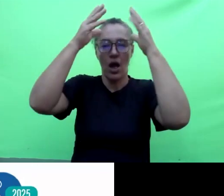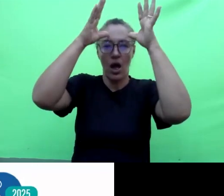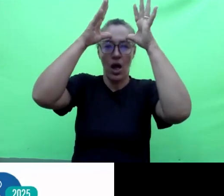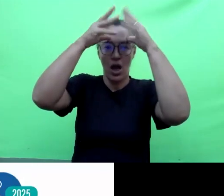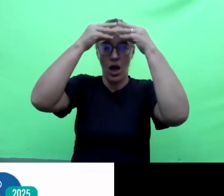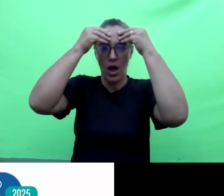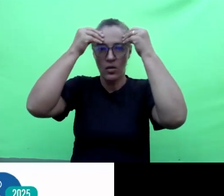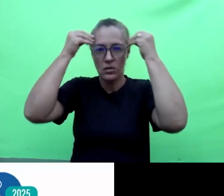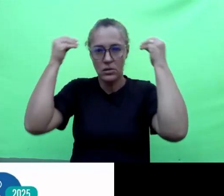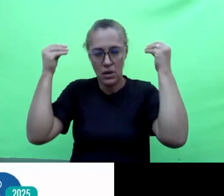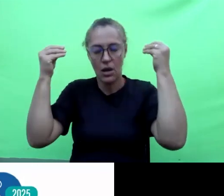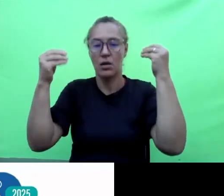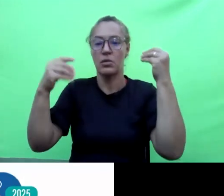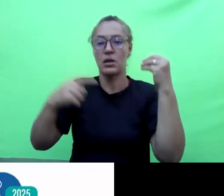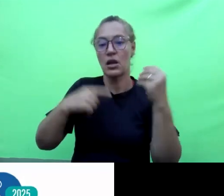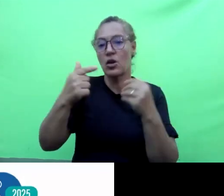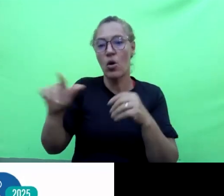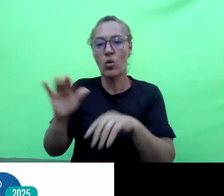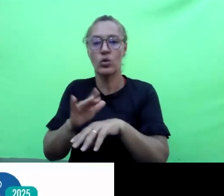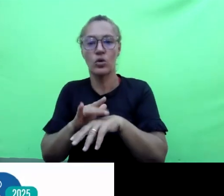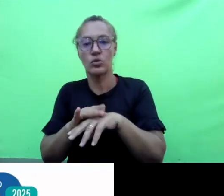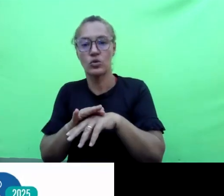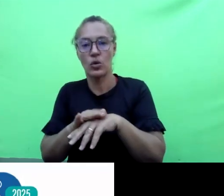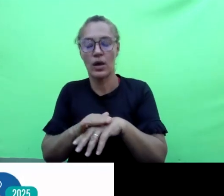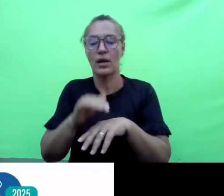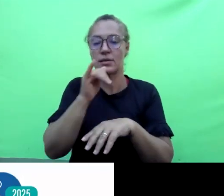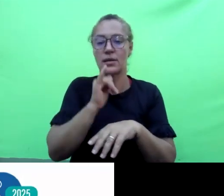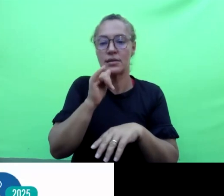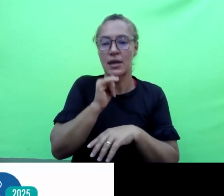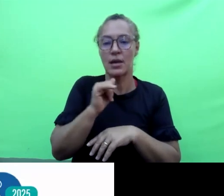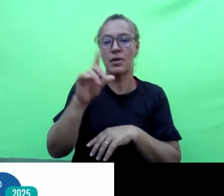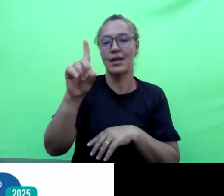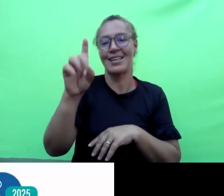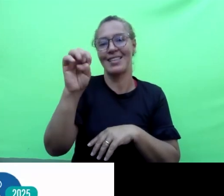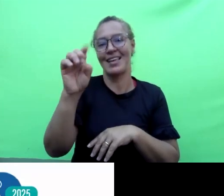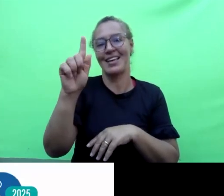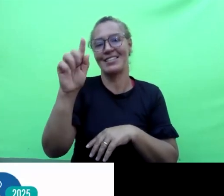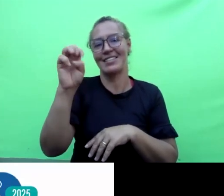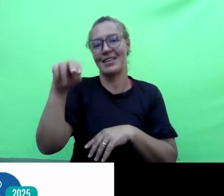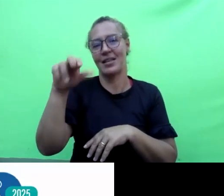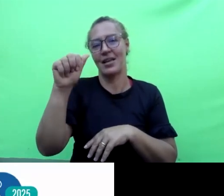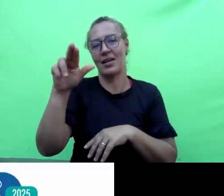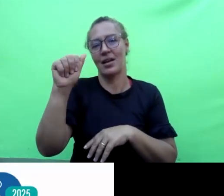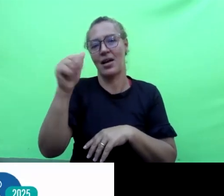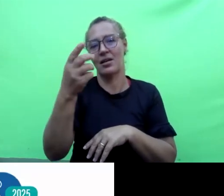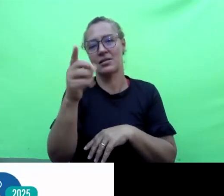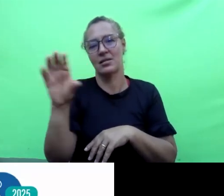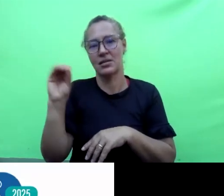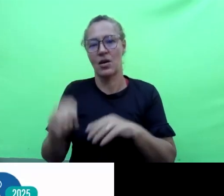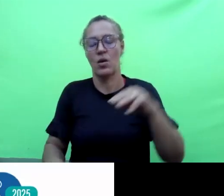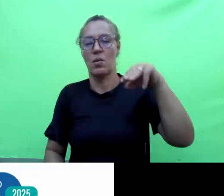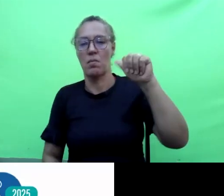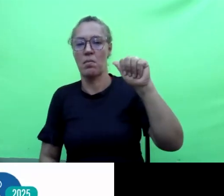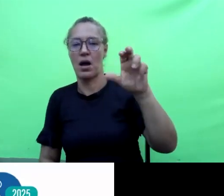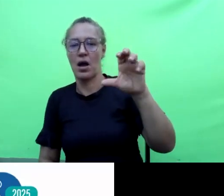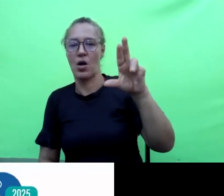lembrar, existem outras doenças do olho, como a degeneração macular, como ele comentou, ela tem uma frequência maior de glaucoma do que pessoas